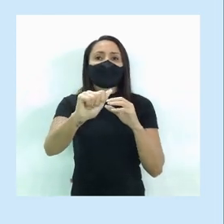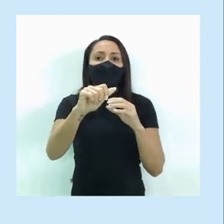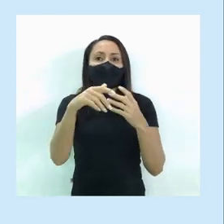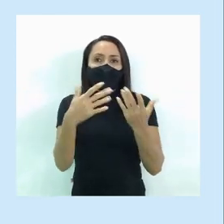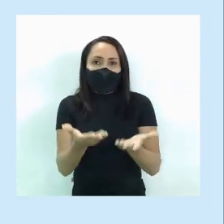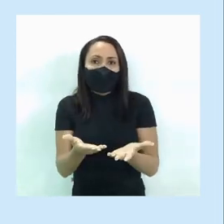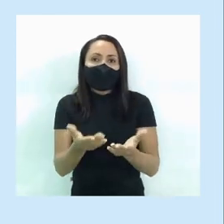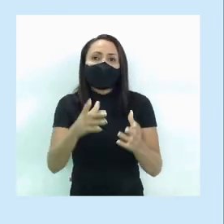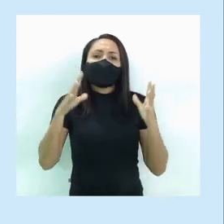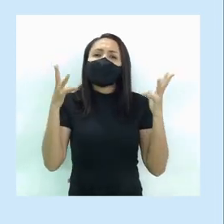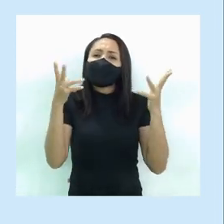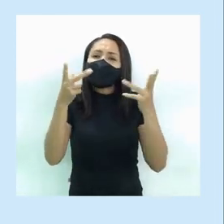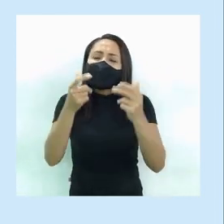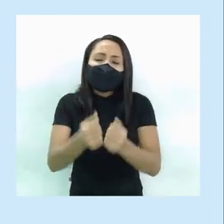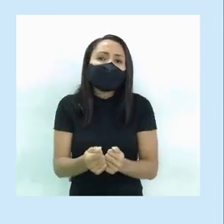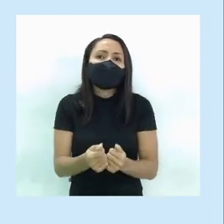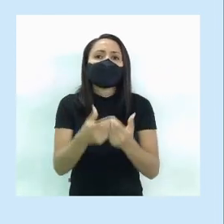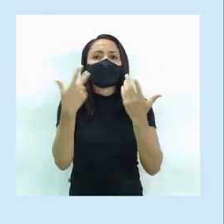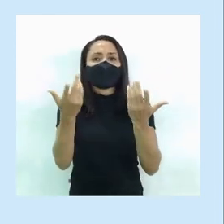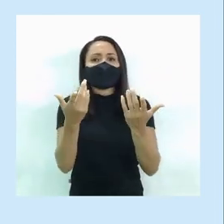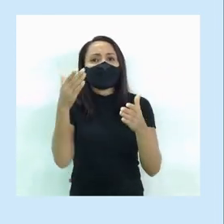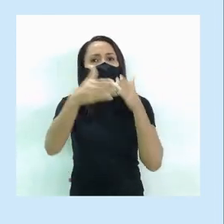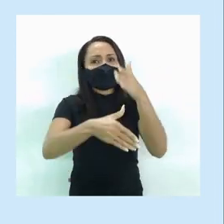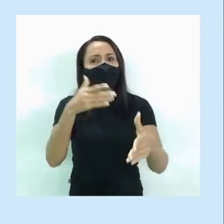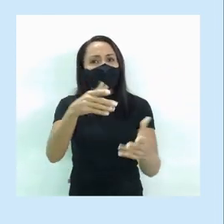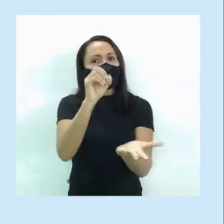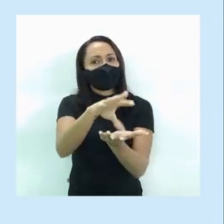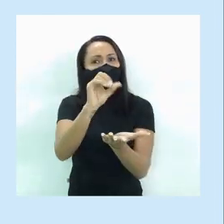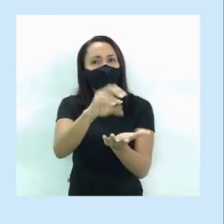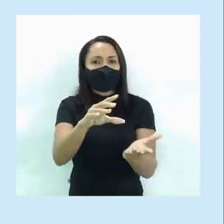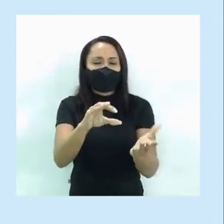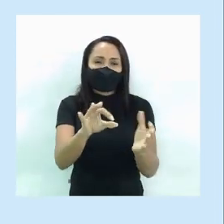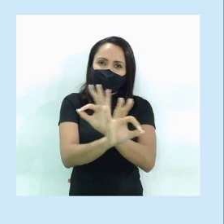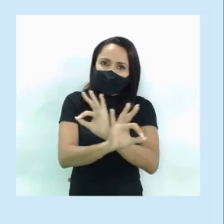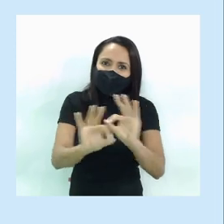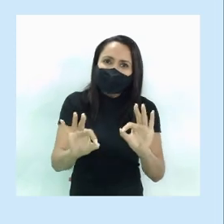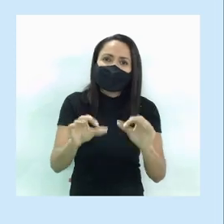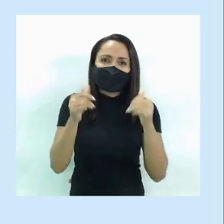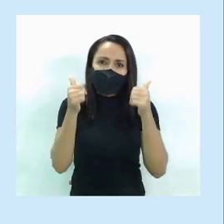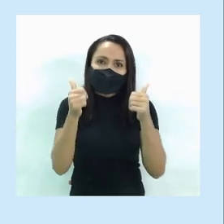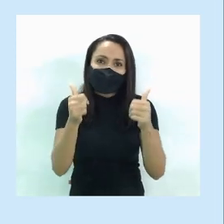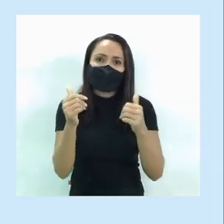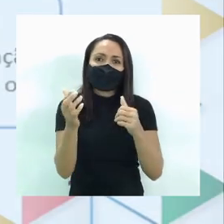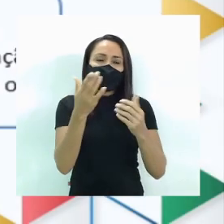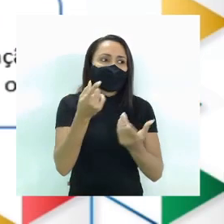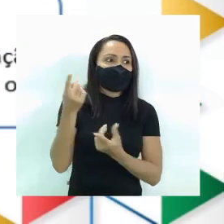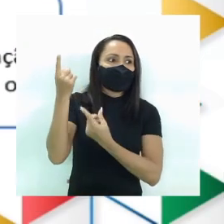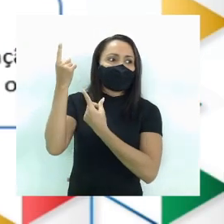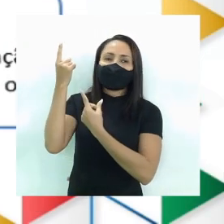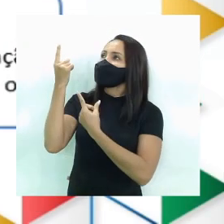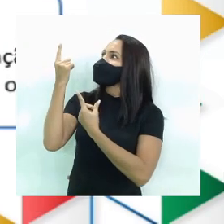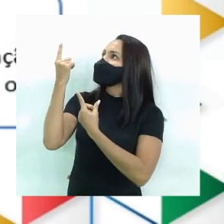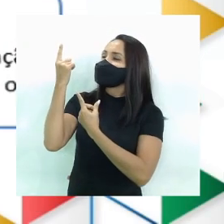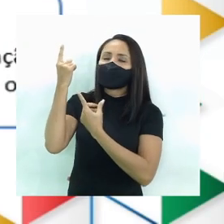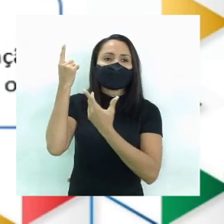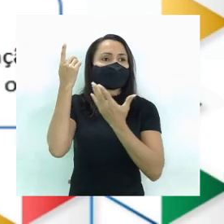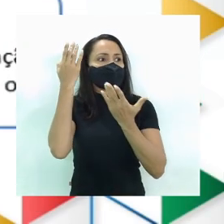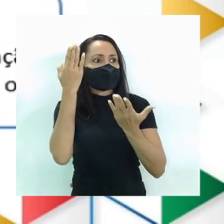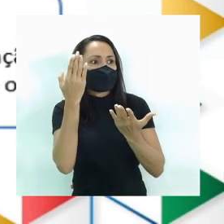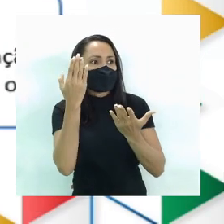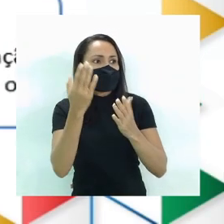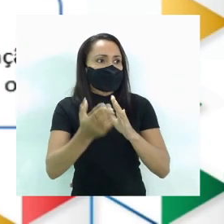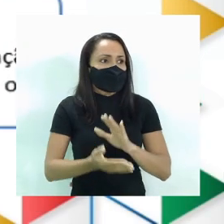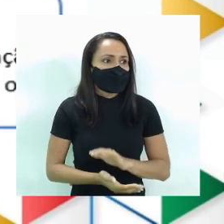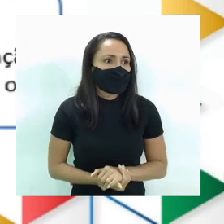Camões e para todos que fazem parte do EducaPE, tá certo? Vamos lá na tela. O sistema